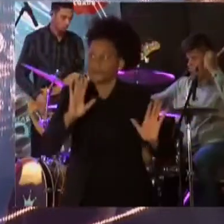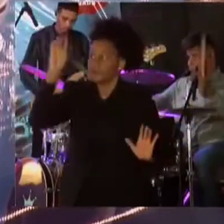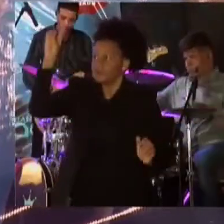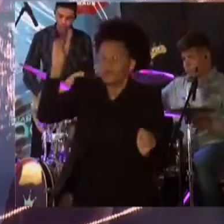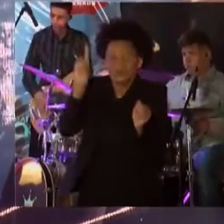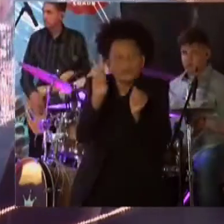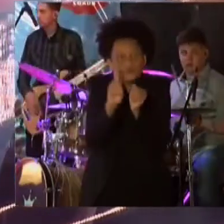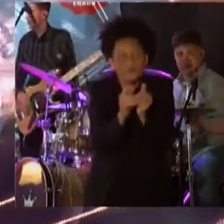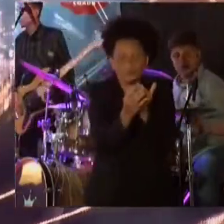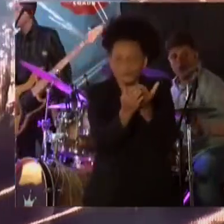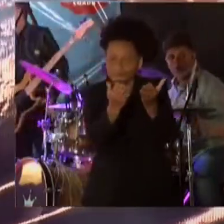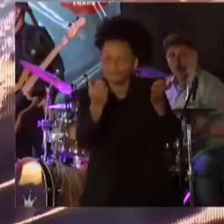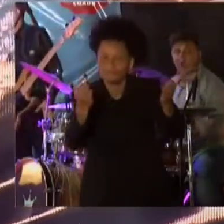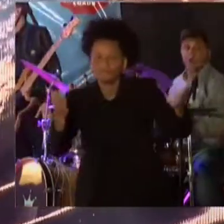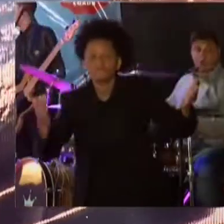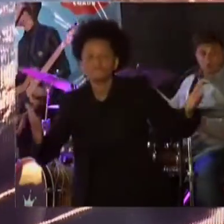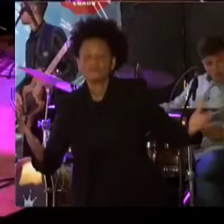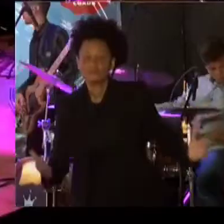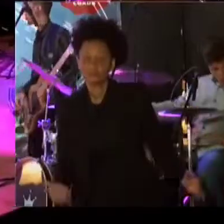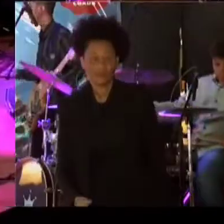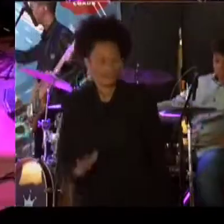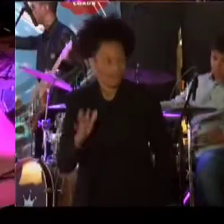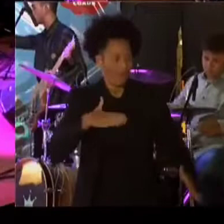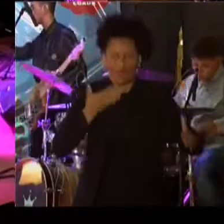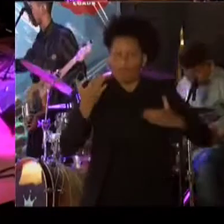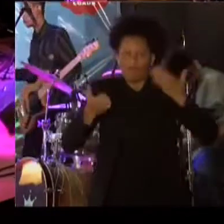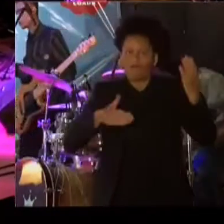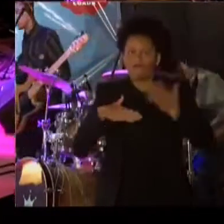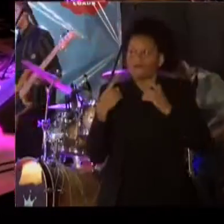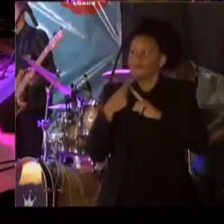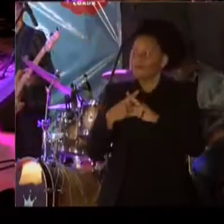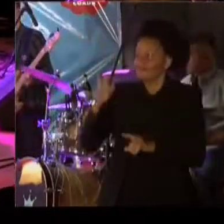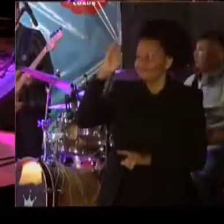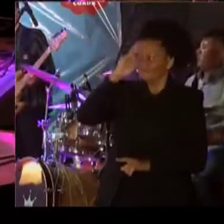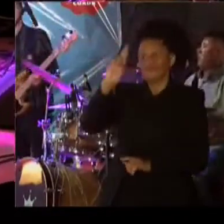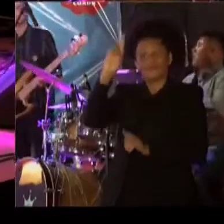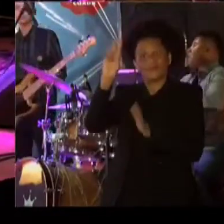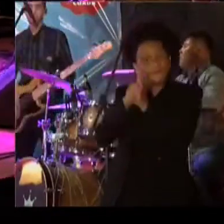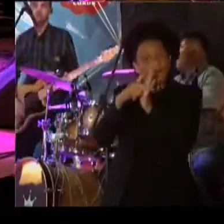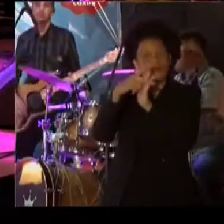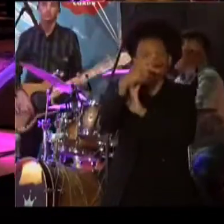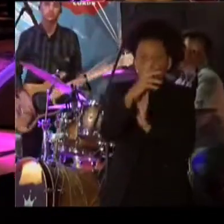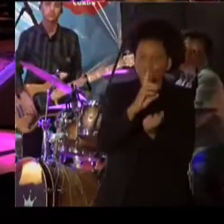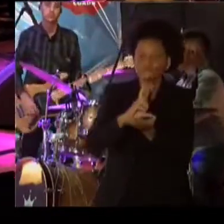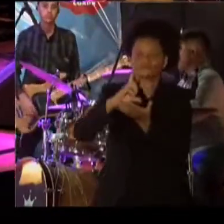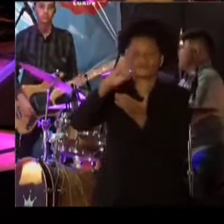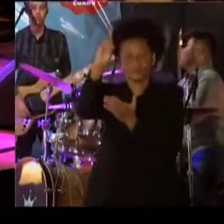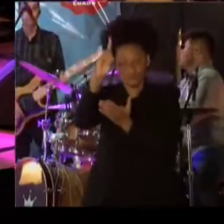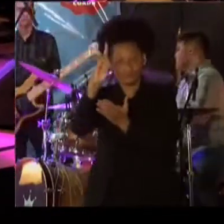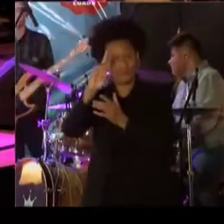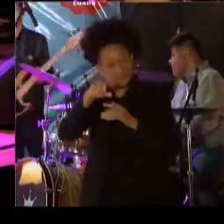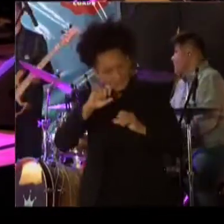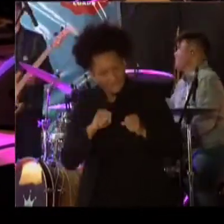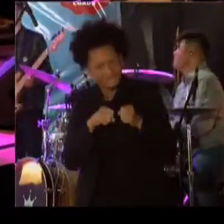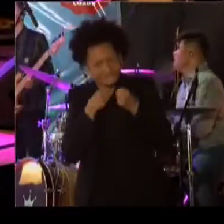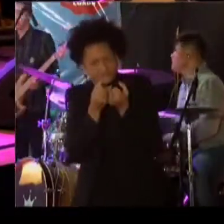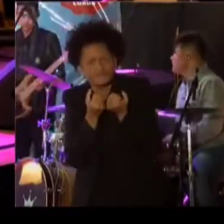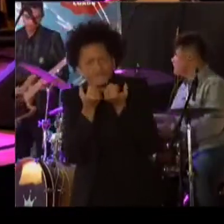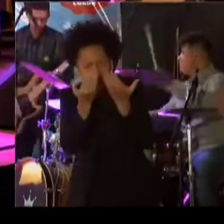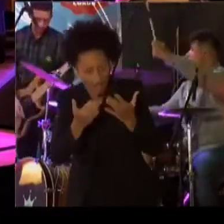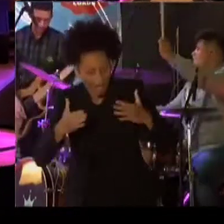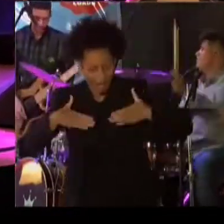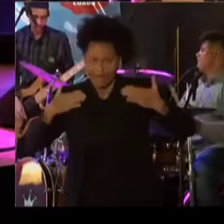noite. Não te assombres, porque eu sou teu Deus. Eu te esforço e te